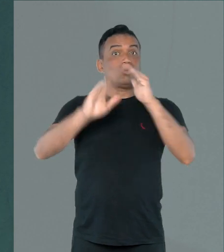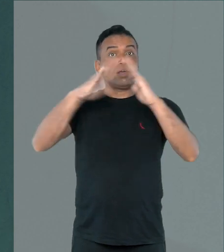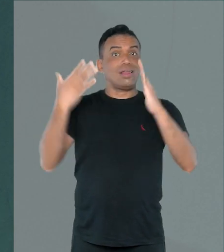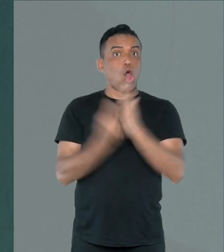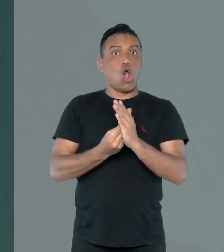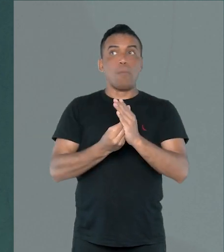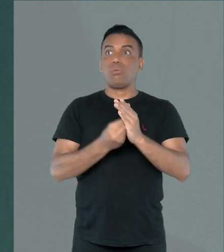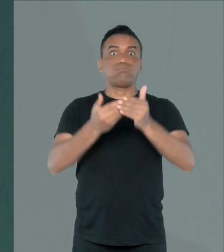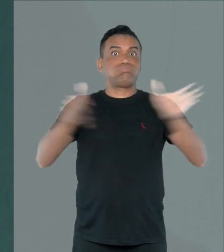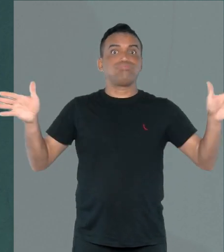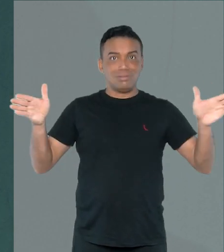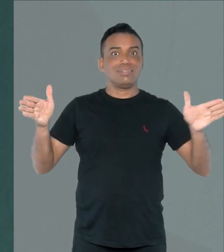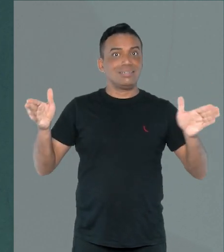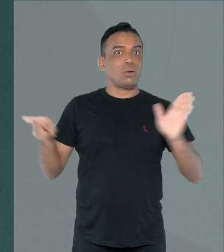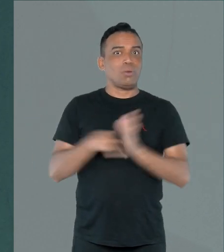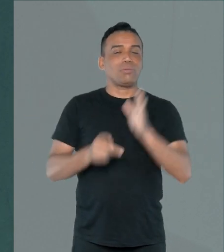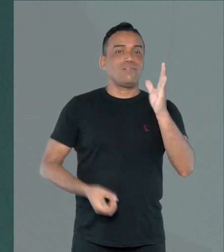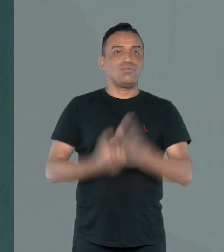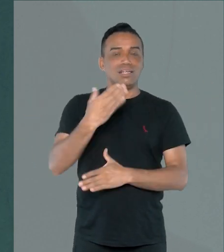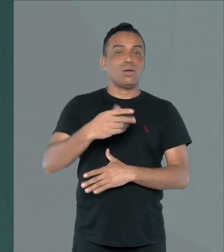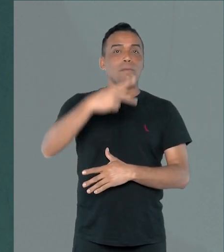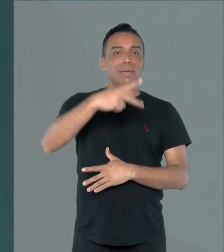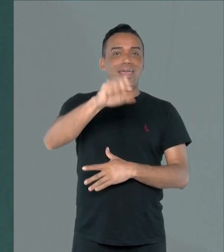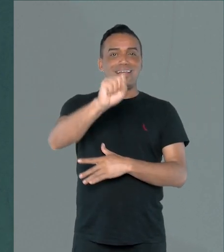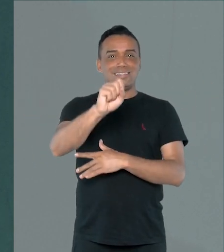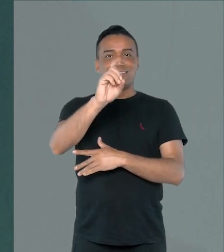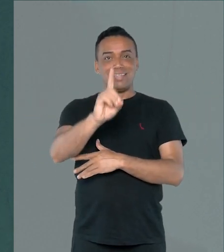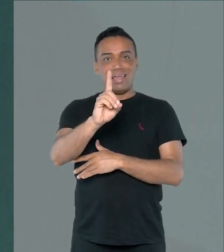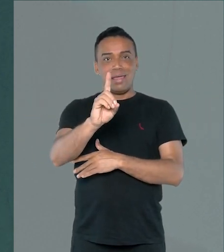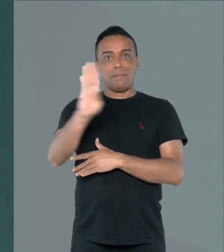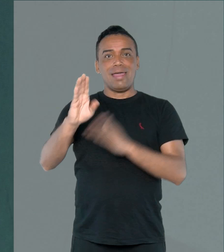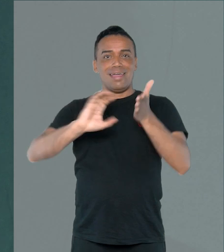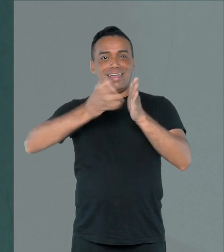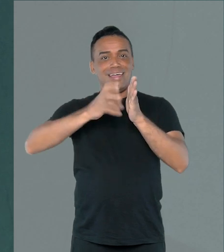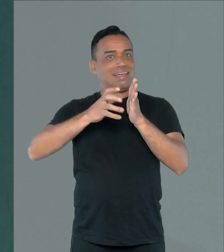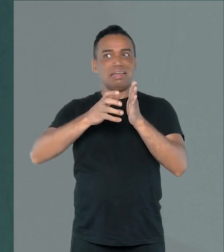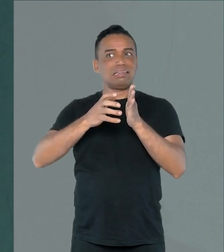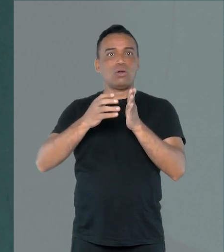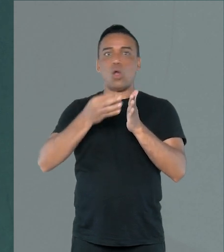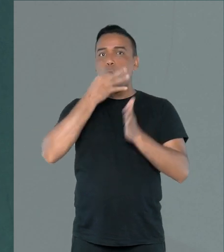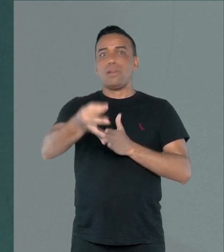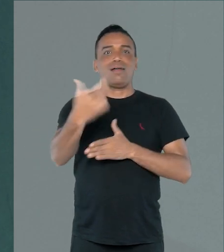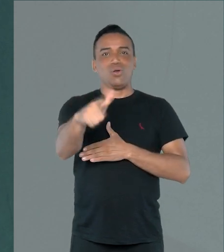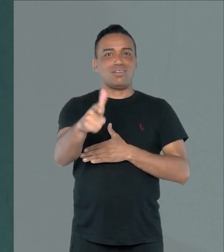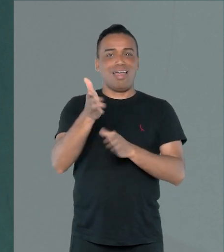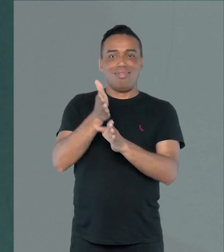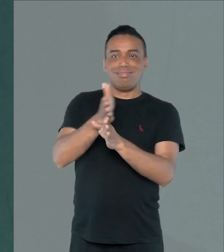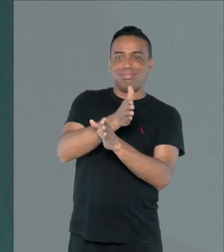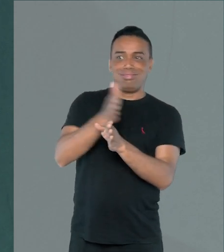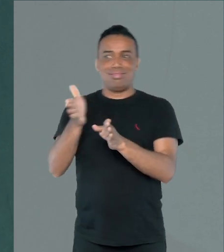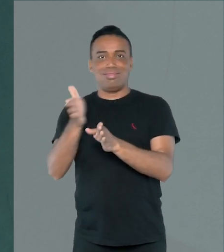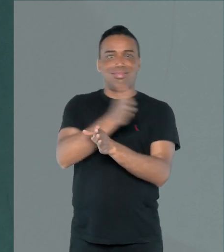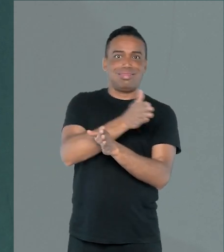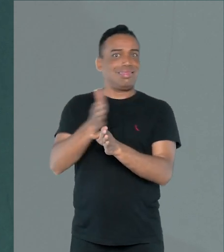os primeiros, né? Eu brinco que são os fundadores do PSDB. É tudo em cima do muro, né? São os primeiros a mudar